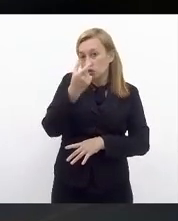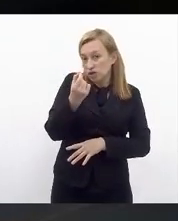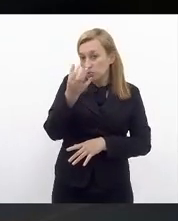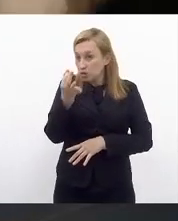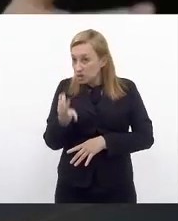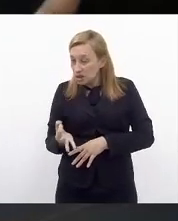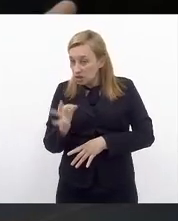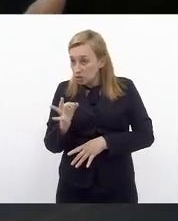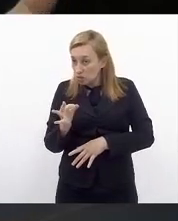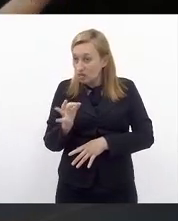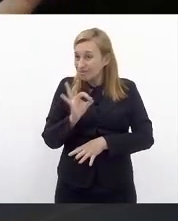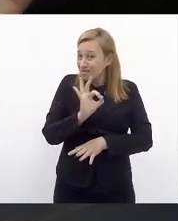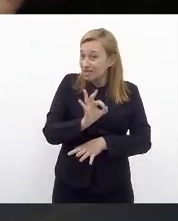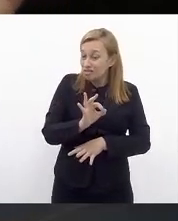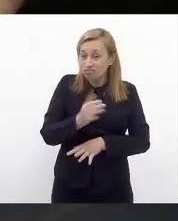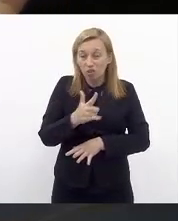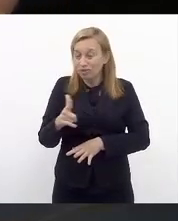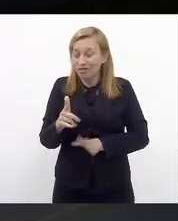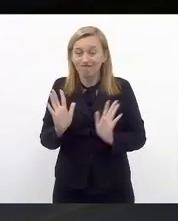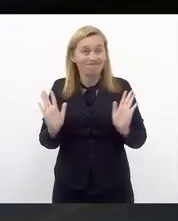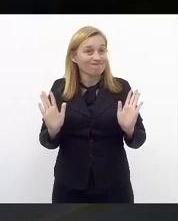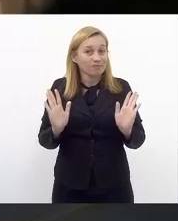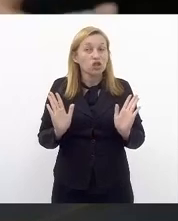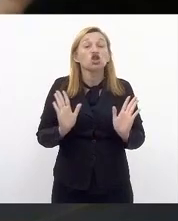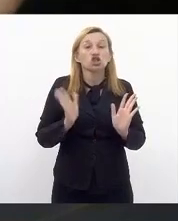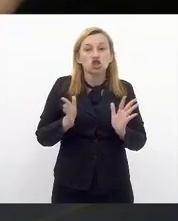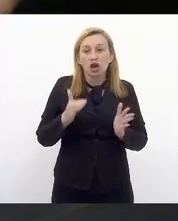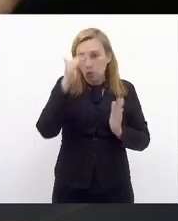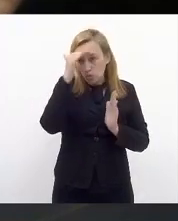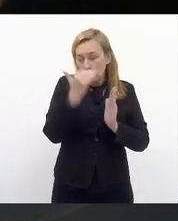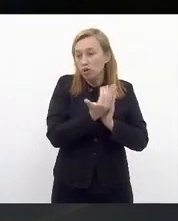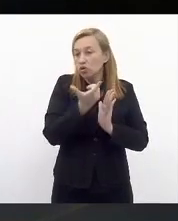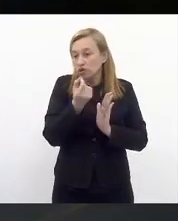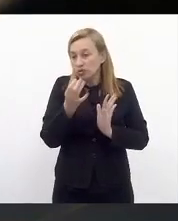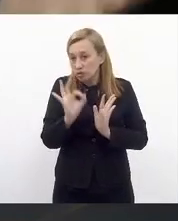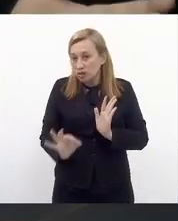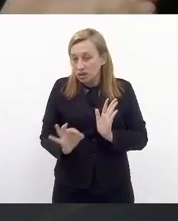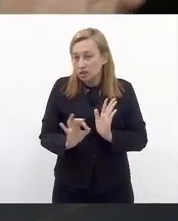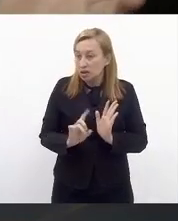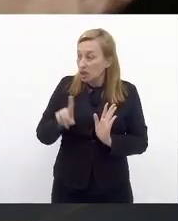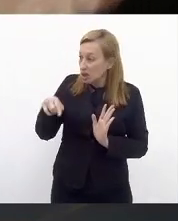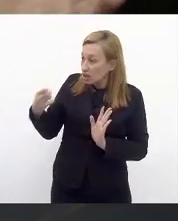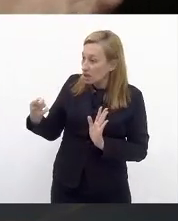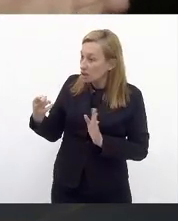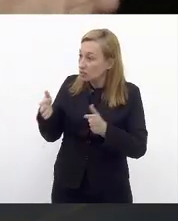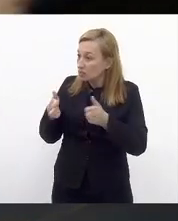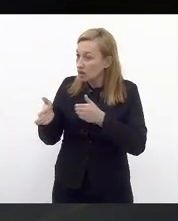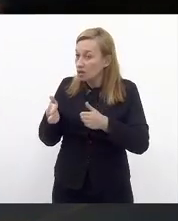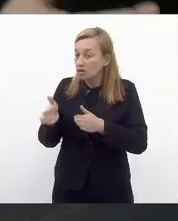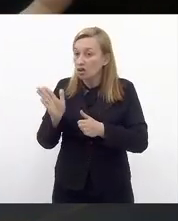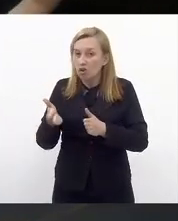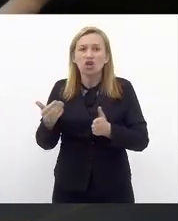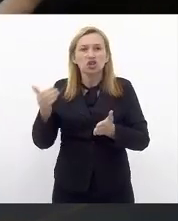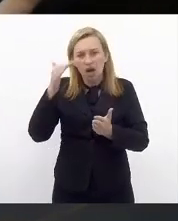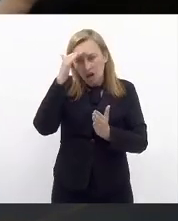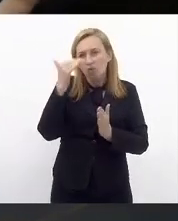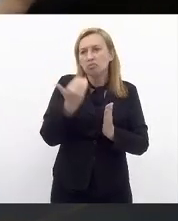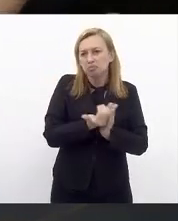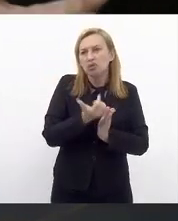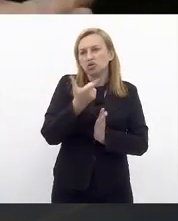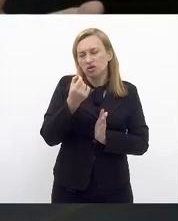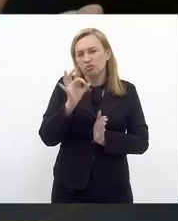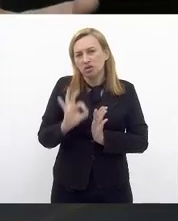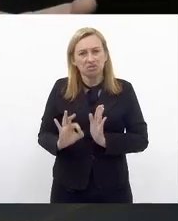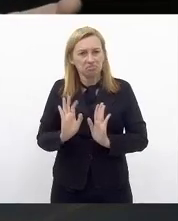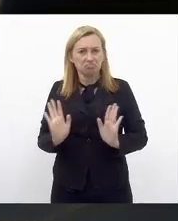vinte por cento praticamente ninguém tem mais tá porque já comprei os vinte por cento aqueles que estavam naquela época lá já cumpriu dos vinte